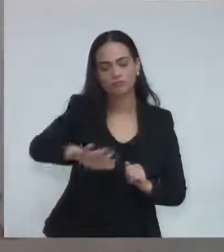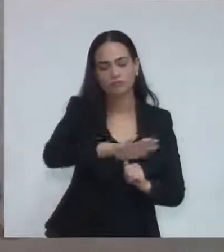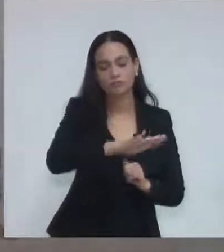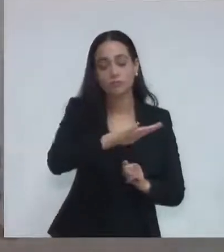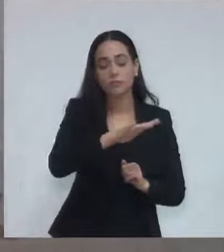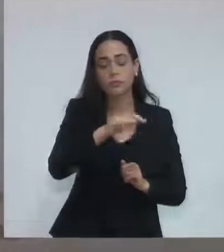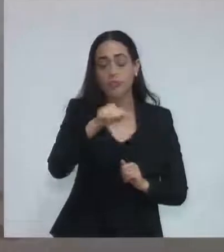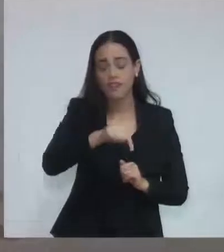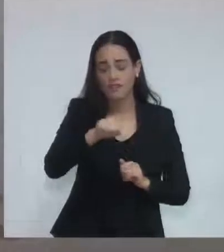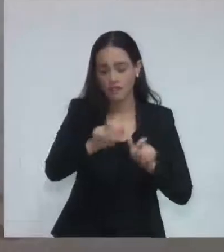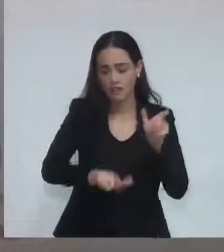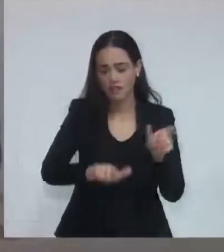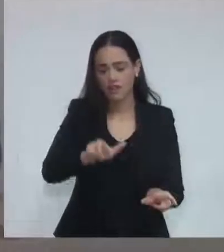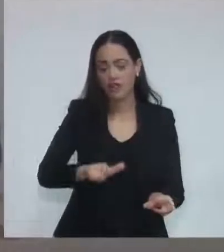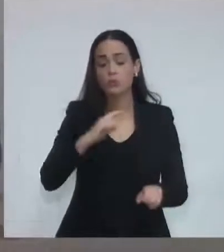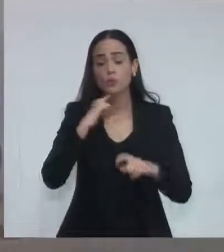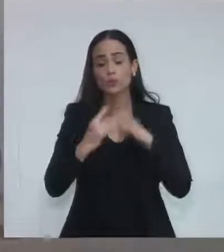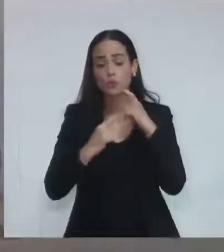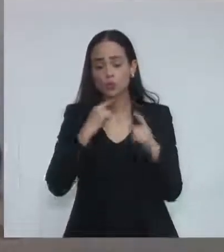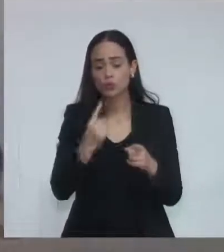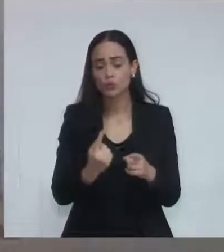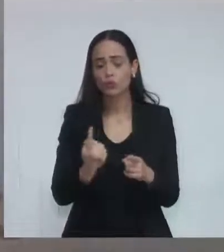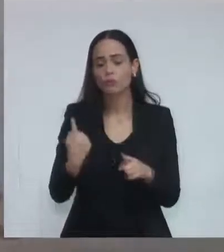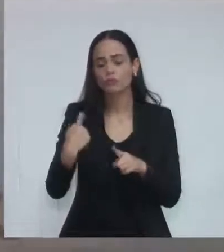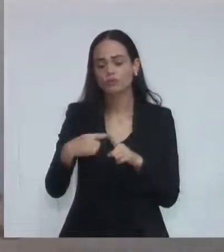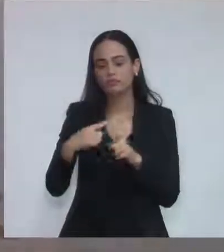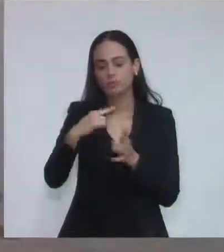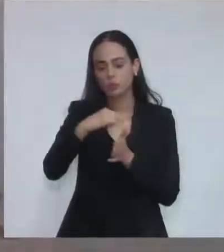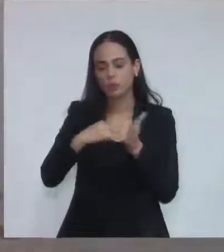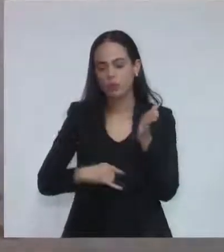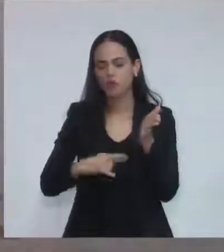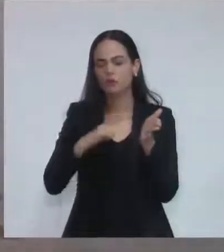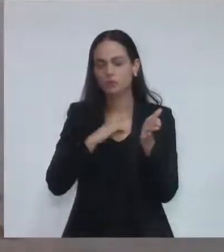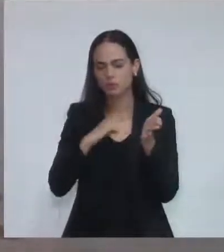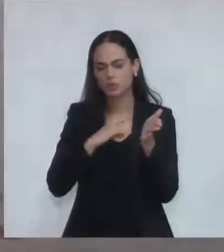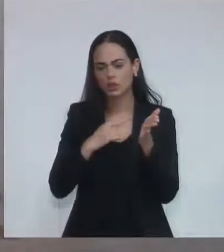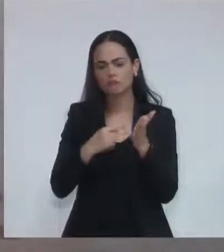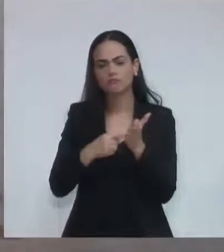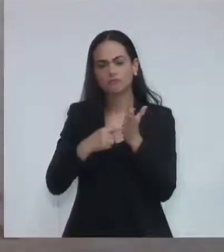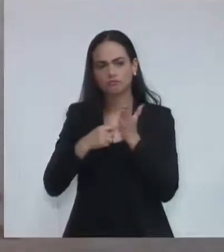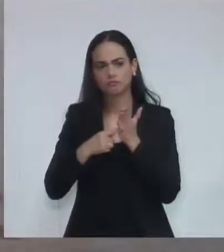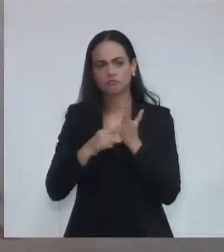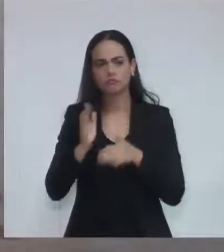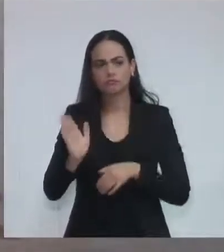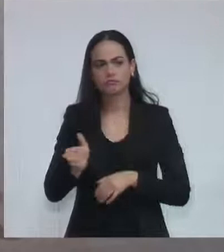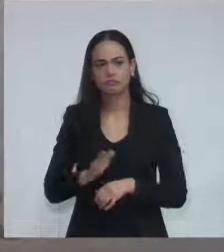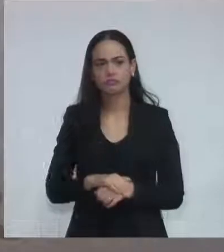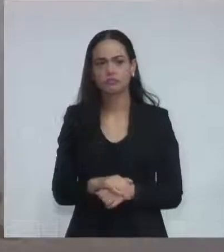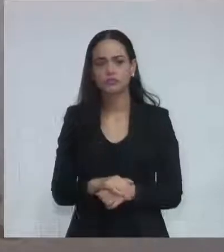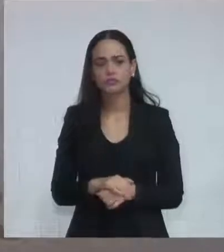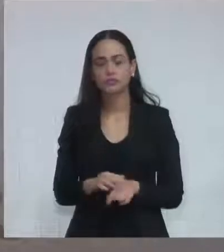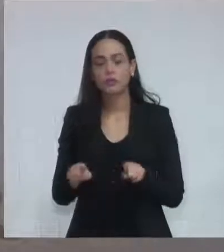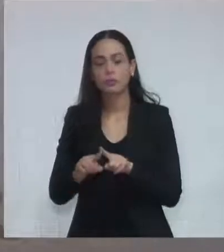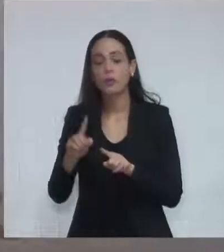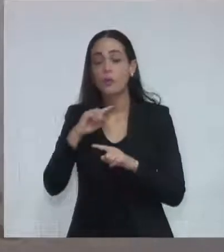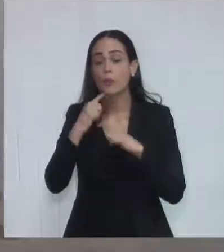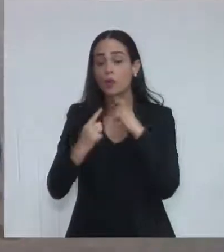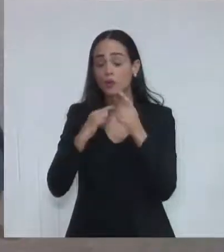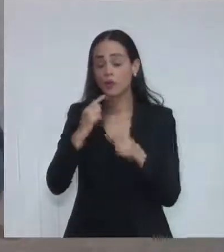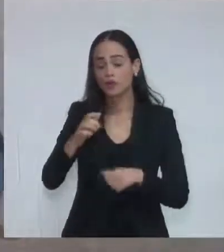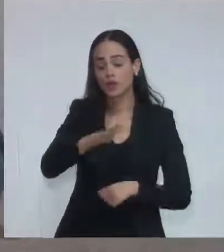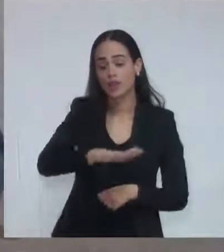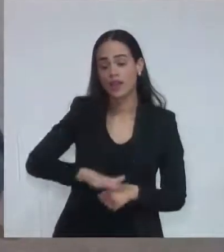outros documentos em mãos. E mantenho também porque existe aqui uma questão relativa a uma eventual contaminação da